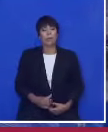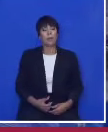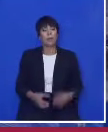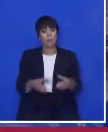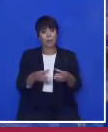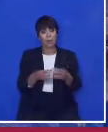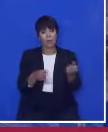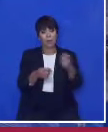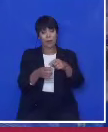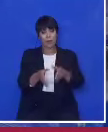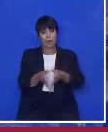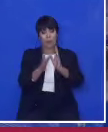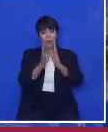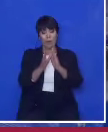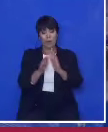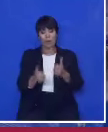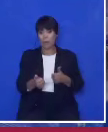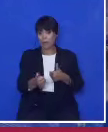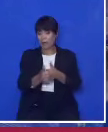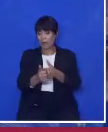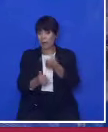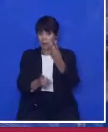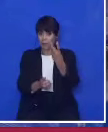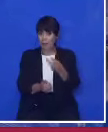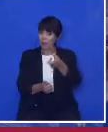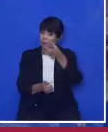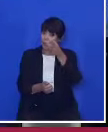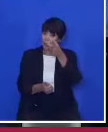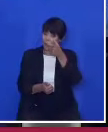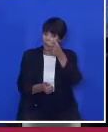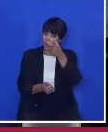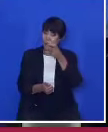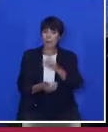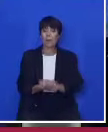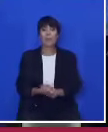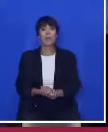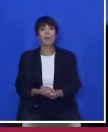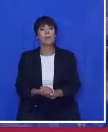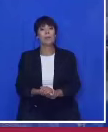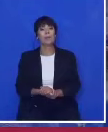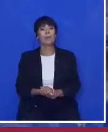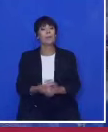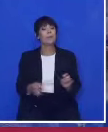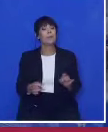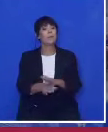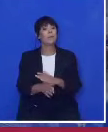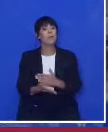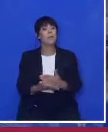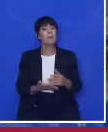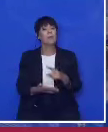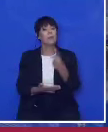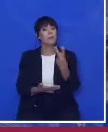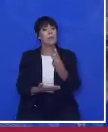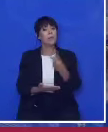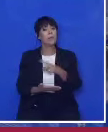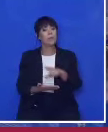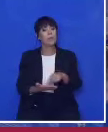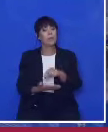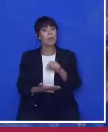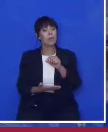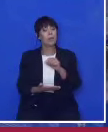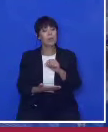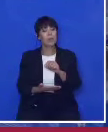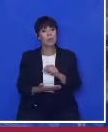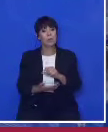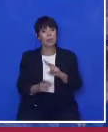de reabastecimento do Globo acompanhado por nossos auditores populares, a Janaína e o Jonas. Tudo pronto? Vamos